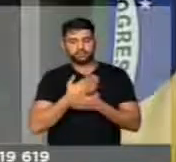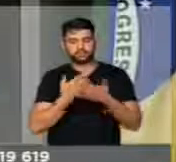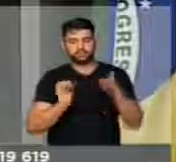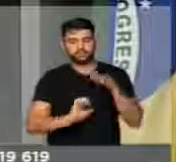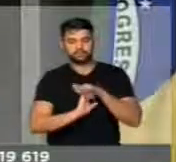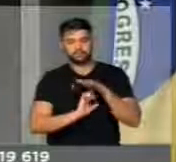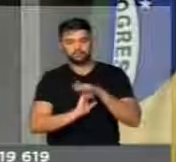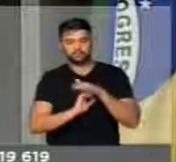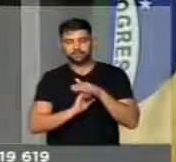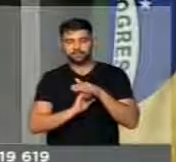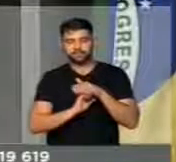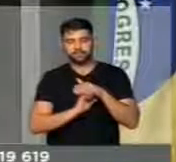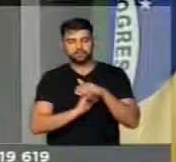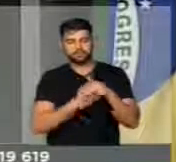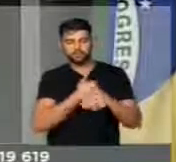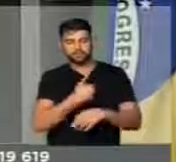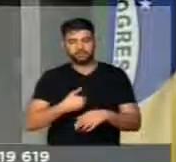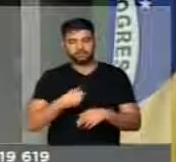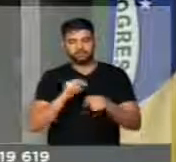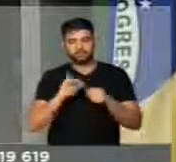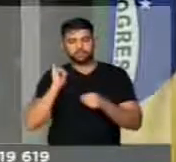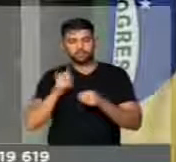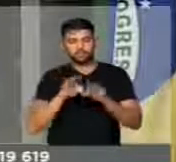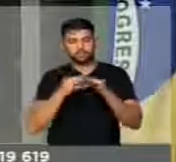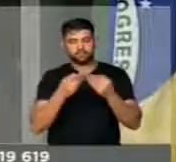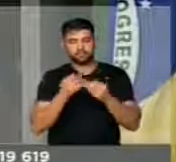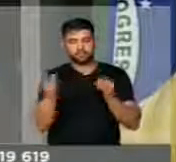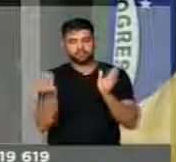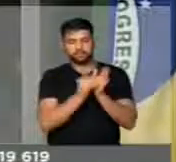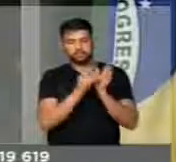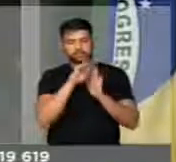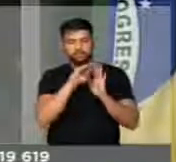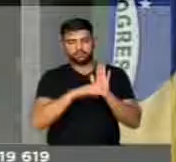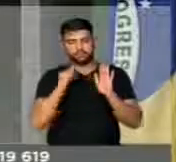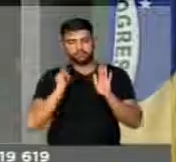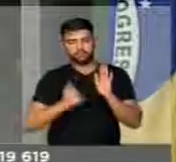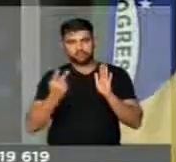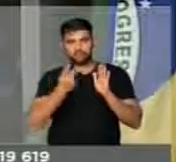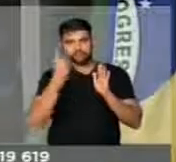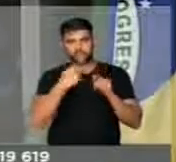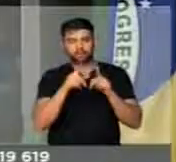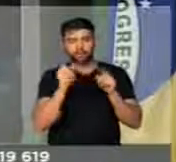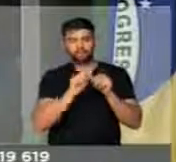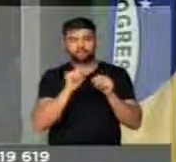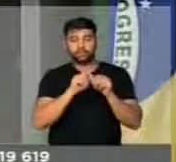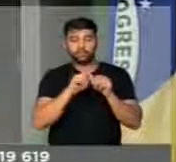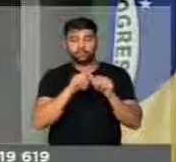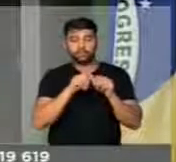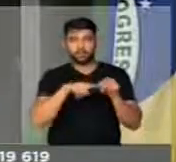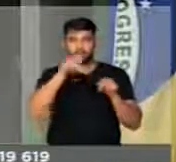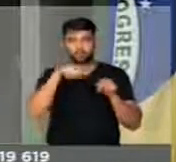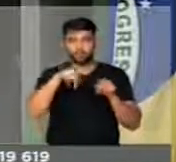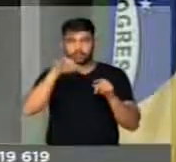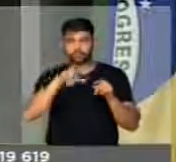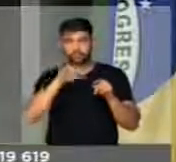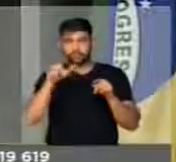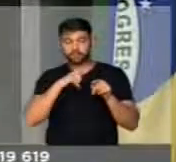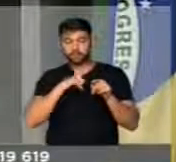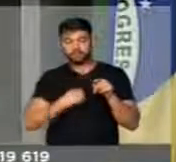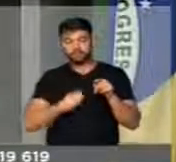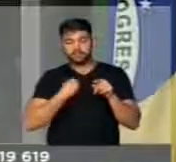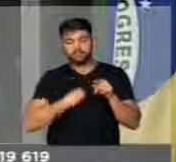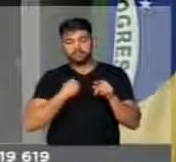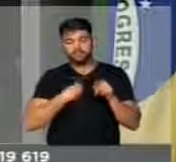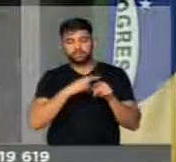das empresas estatais terem as suas ações listadas na Bolsa de Valores? É porque na Bolsa